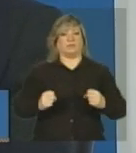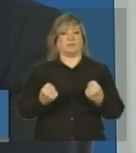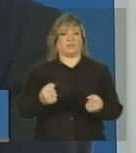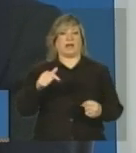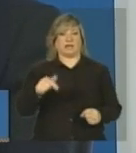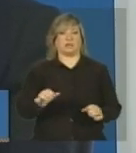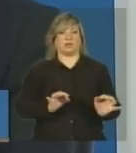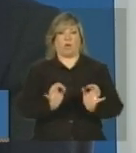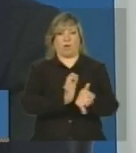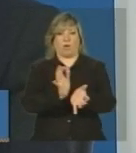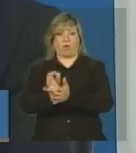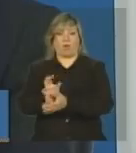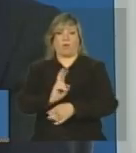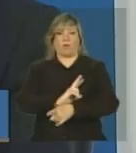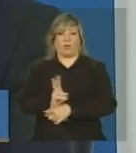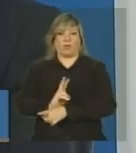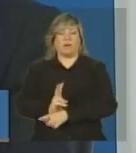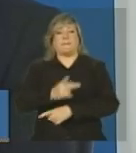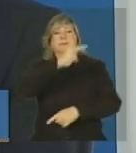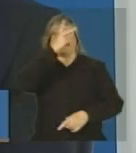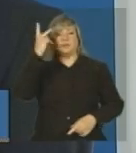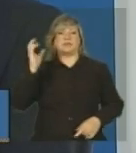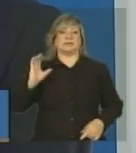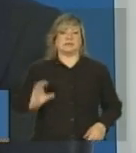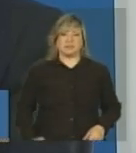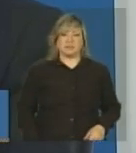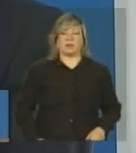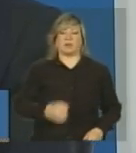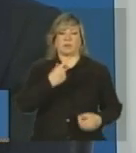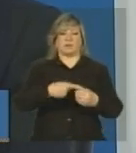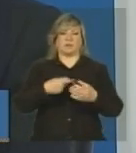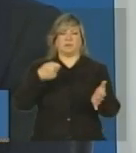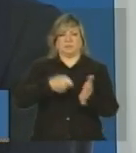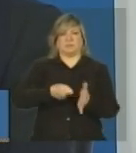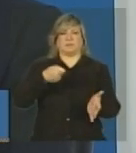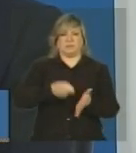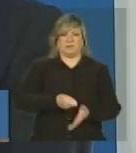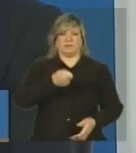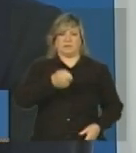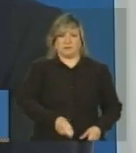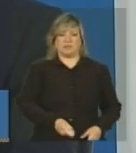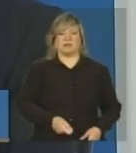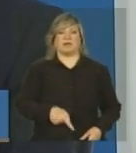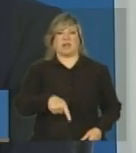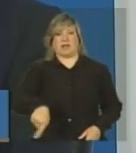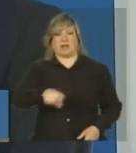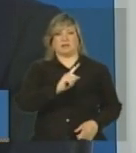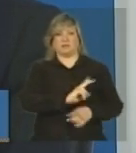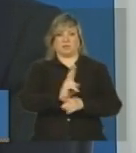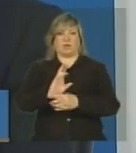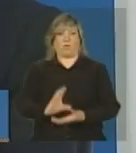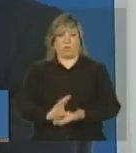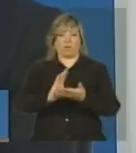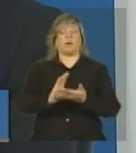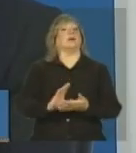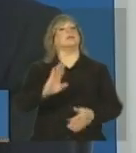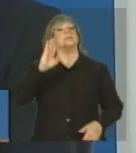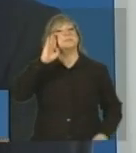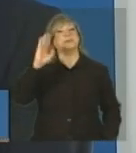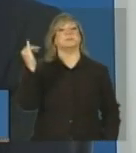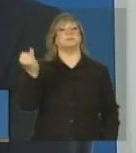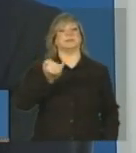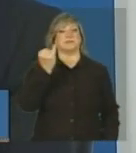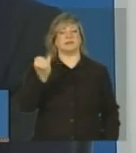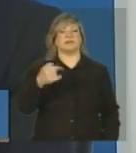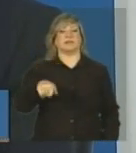controle, da participação social dos cidadãos do município pressionando esses controles, esses conselhos, é fundamental